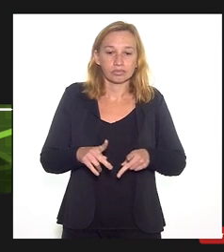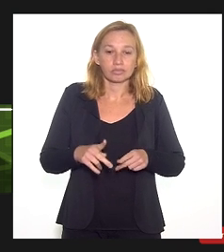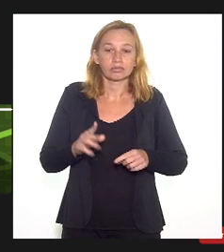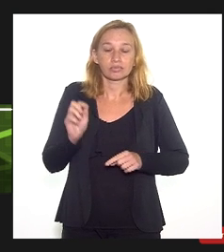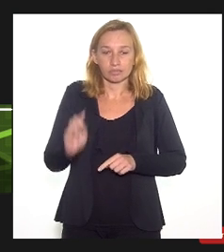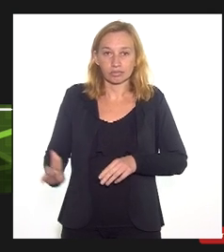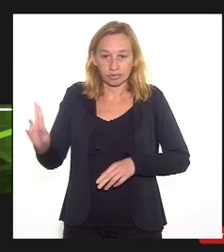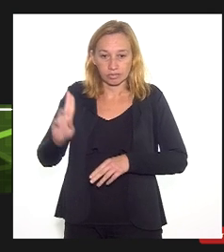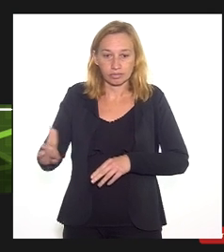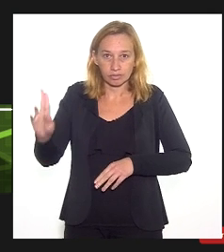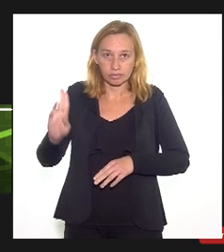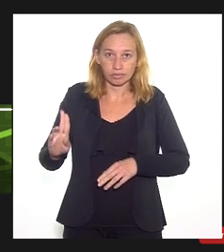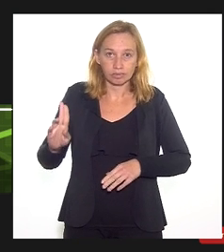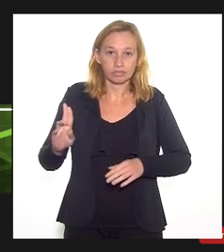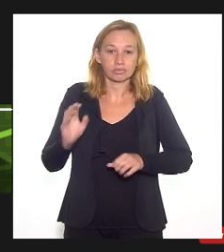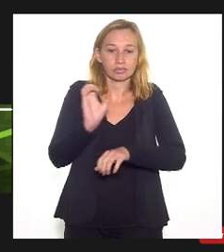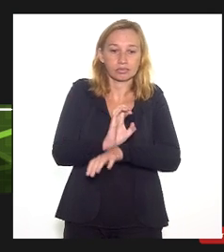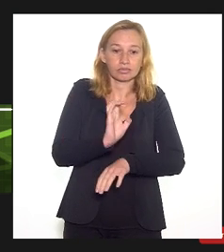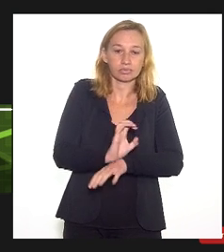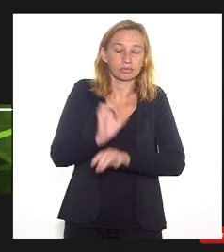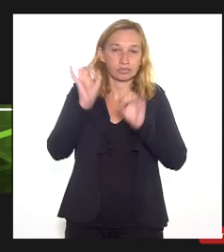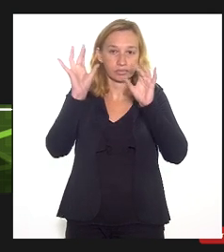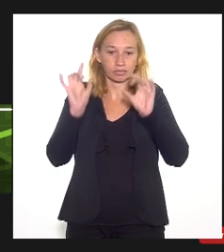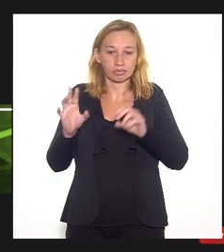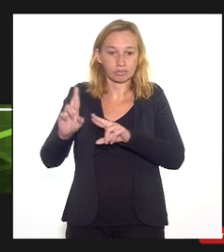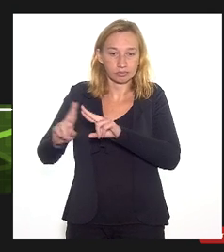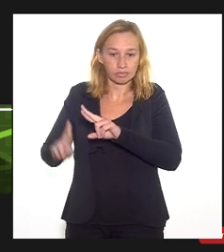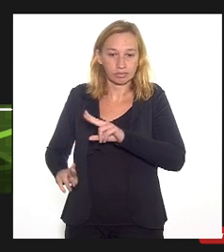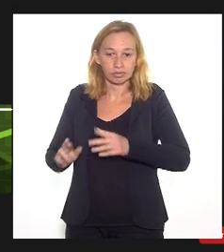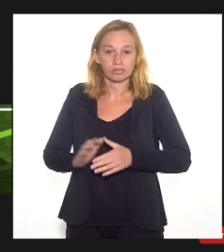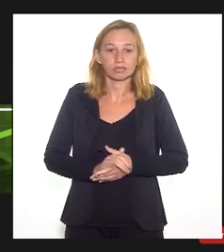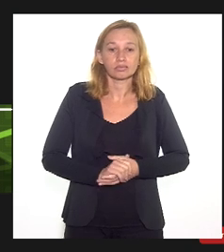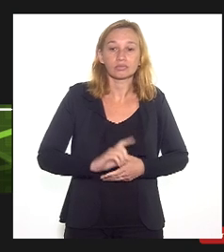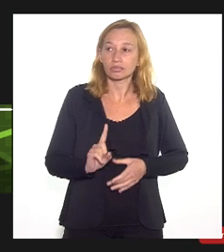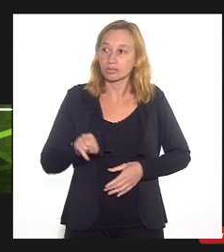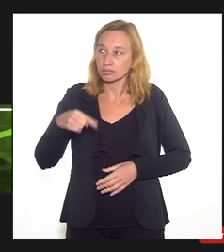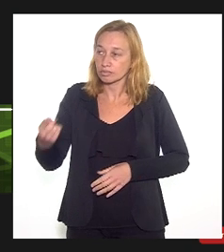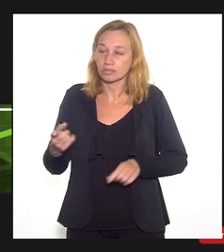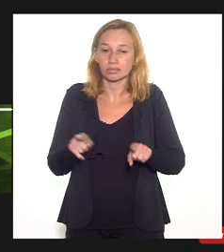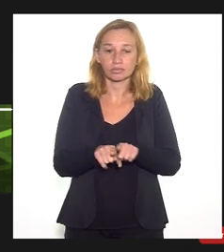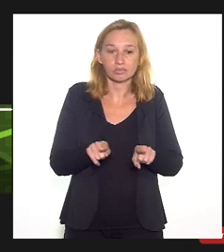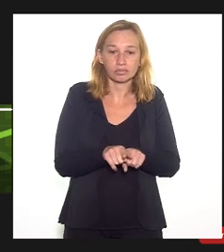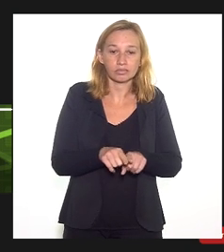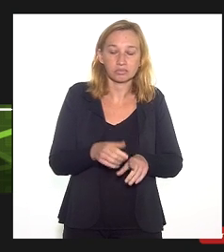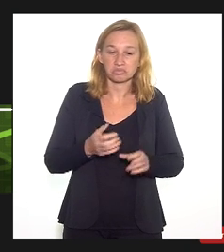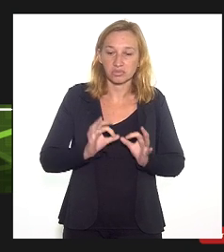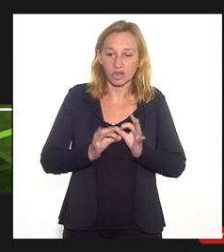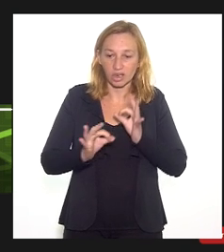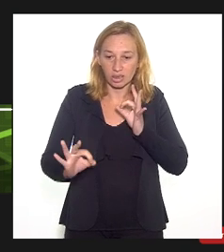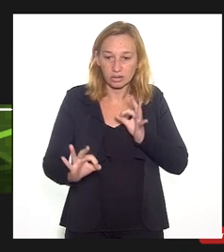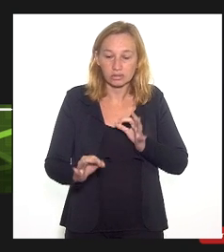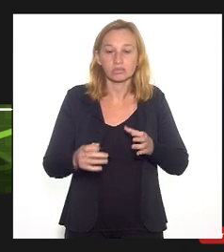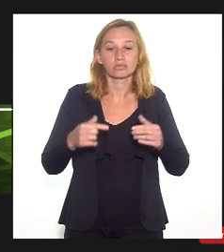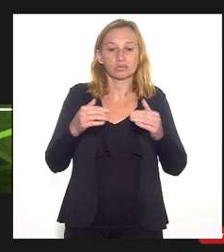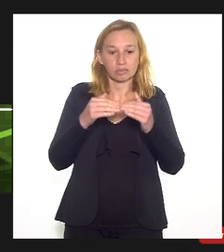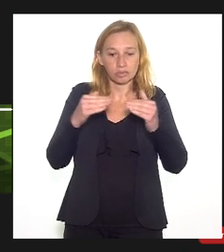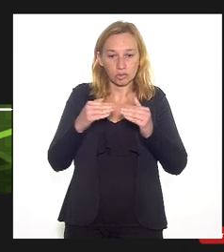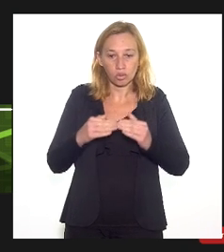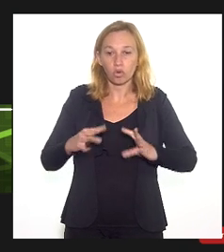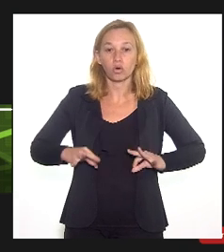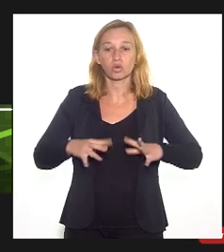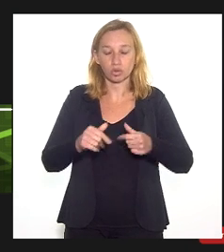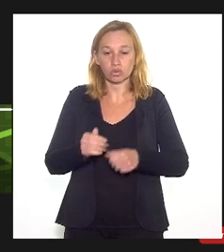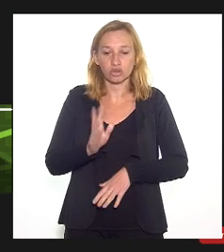UERJ das universidades estaduais em especial da UERJ e gente por último mesmo que eu também não queria me alongar muito concordo inclusive com muitas das